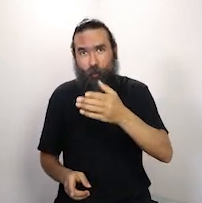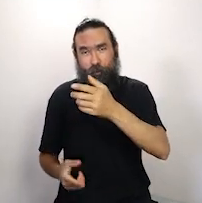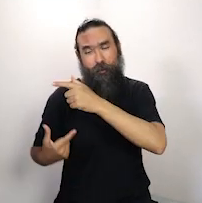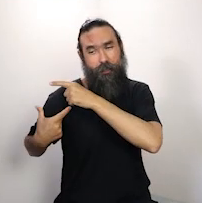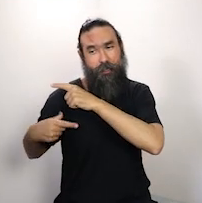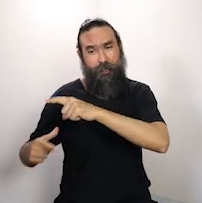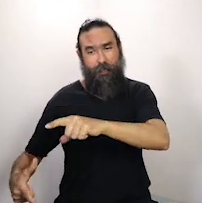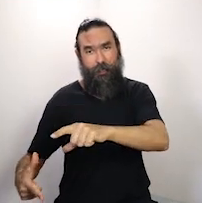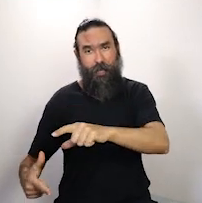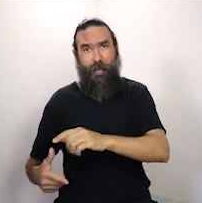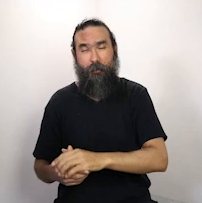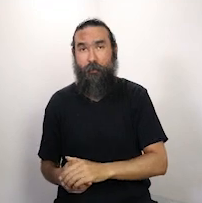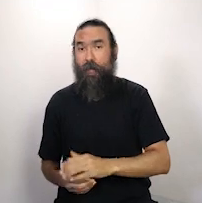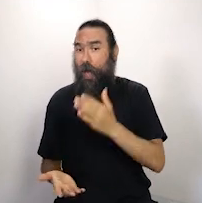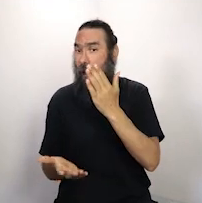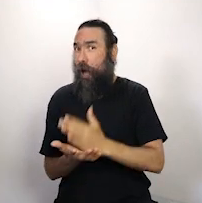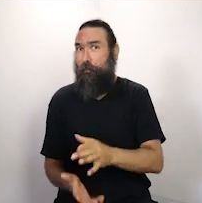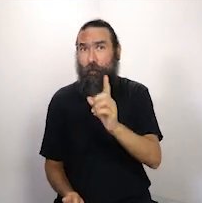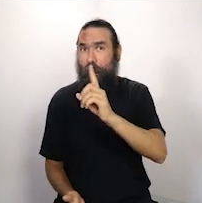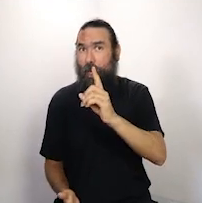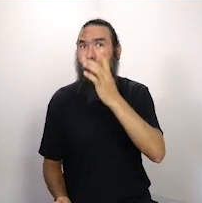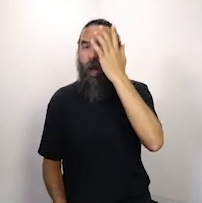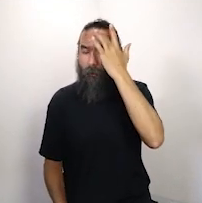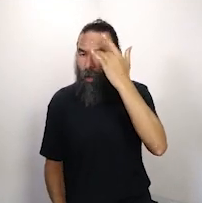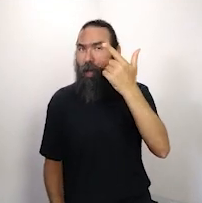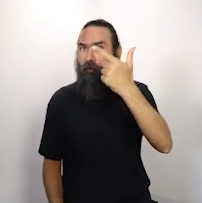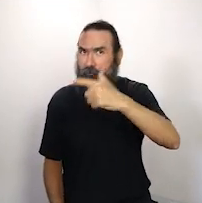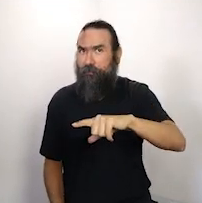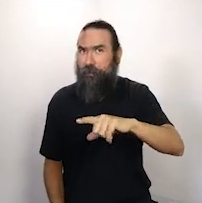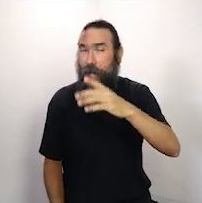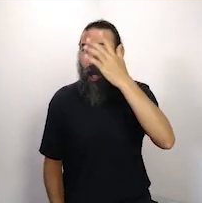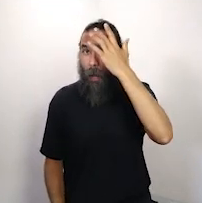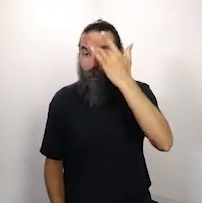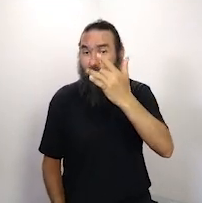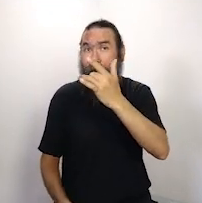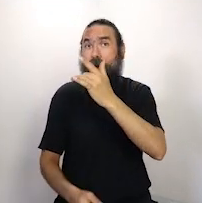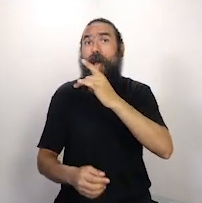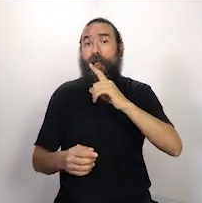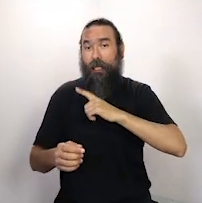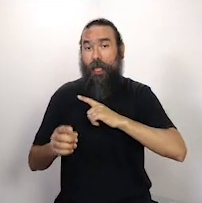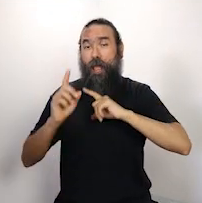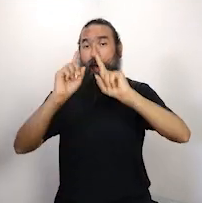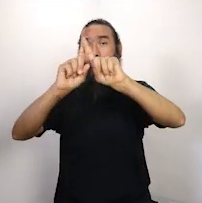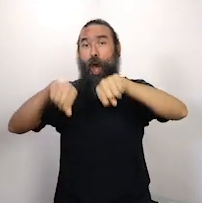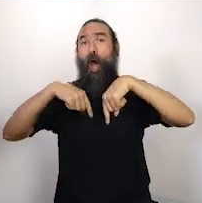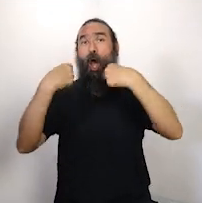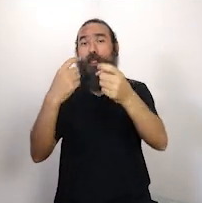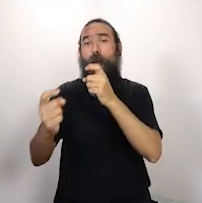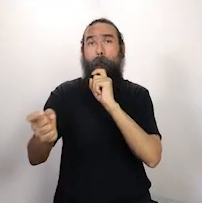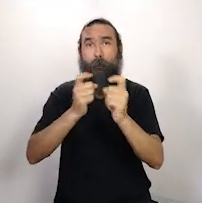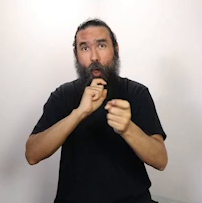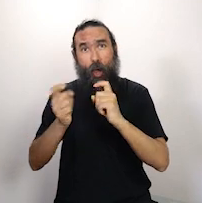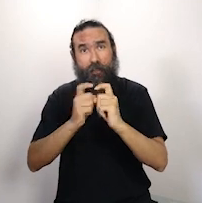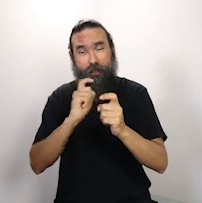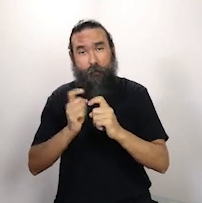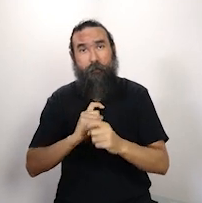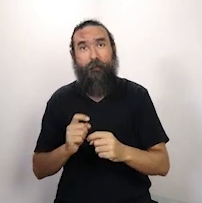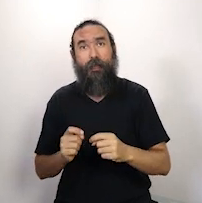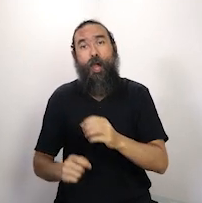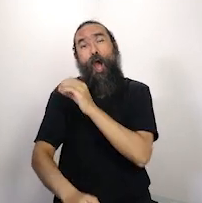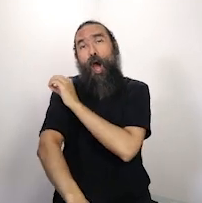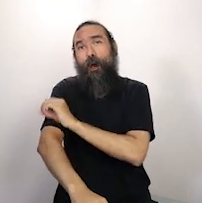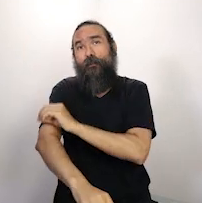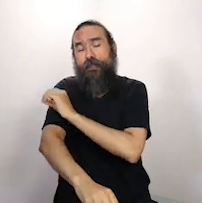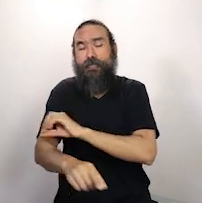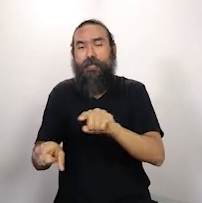dos Veadeiros, mas não acabou não, né, Narelli? Amanhã tem roda de prosa, né? Amanhã tem roda de prosa e oficina. A gente tem a oficina Mangaio Diverso com a Dial